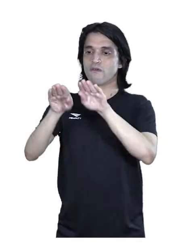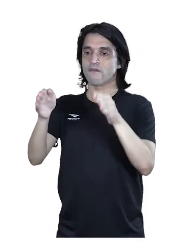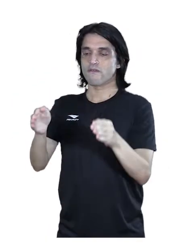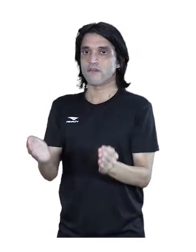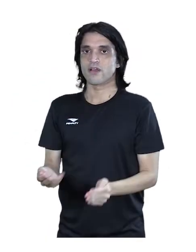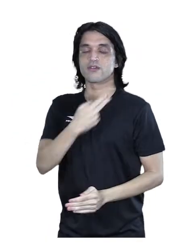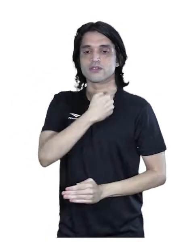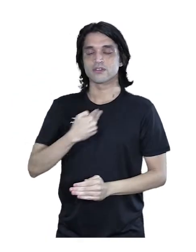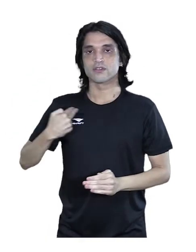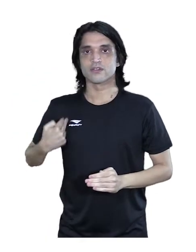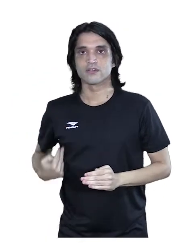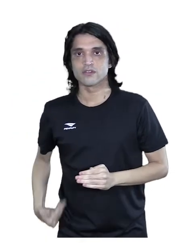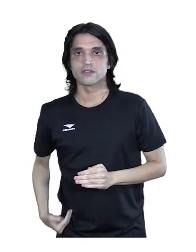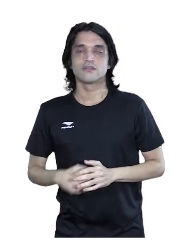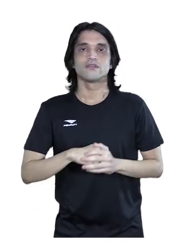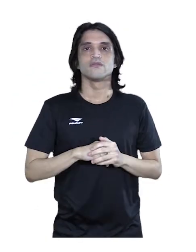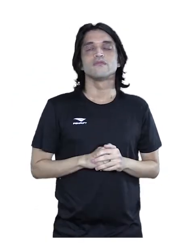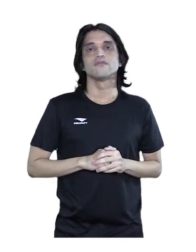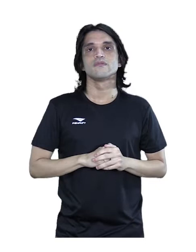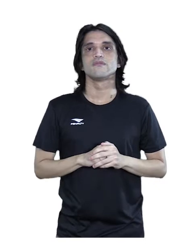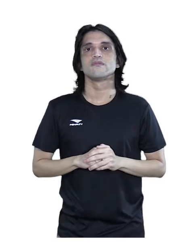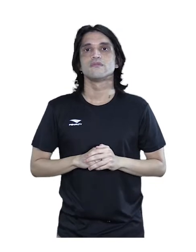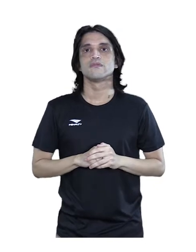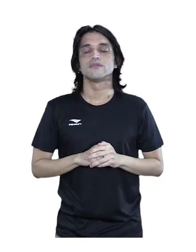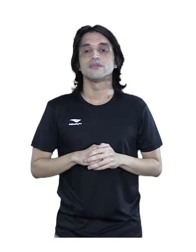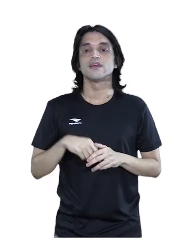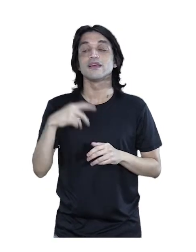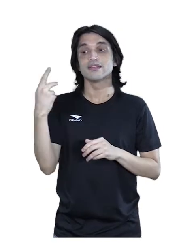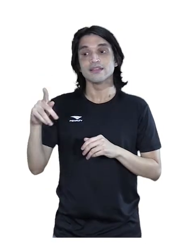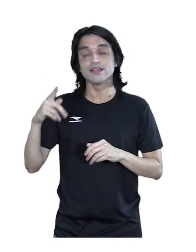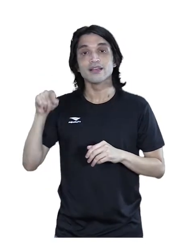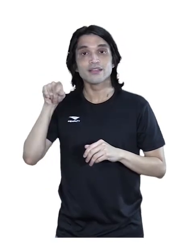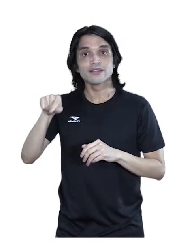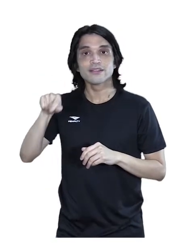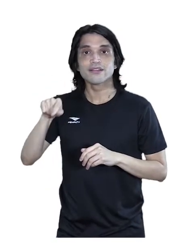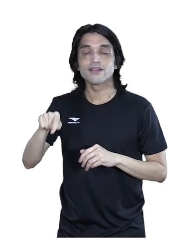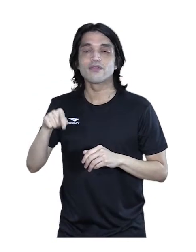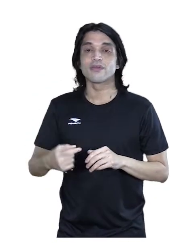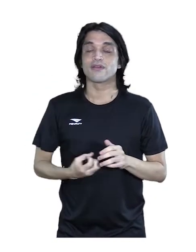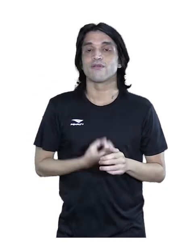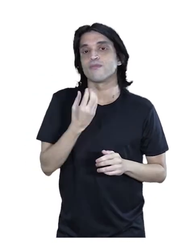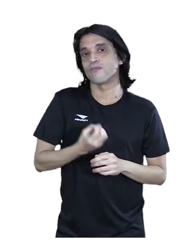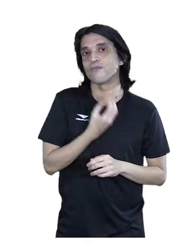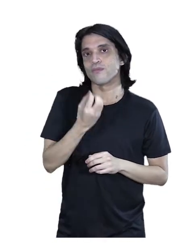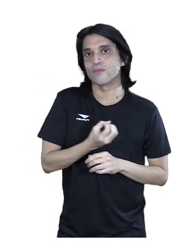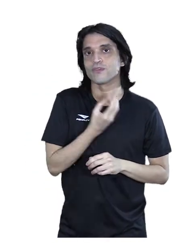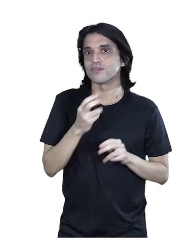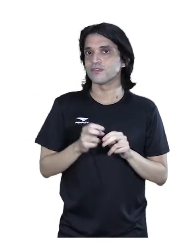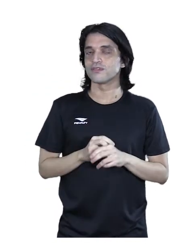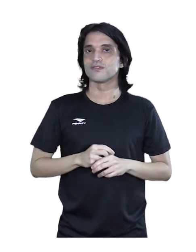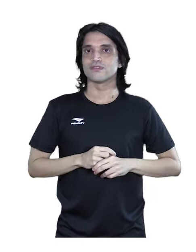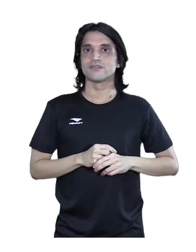muito perfeccionismo na forma. Aliás, é dele a poesia que li lá no comecinho da aula, lembram?